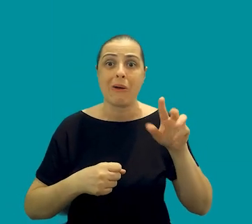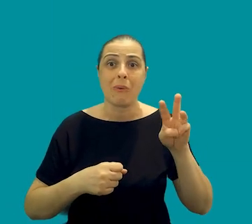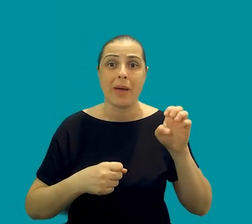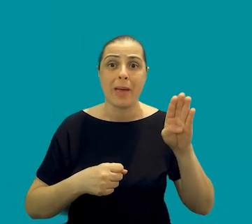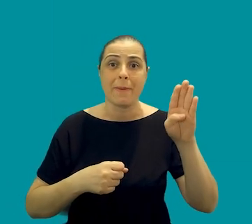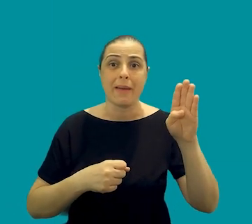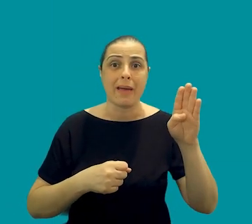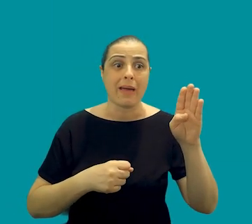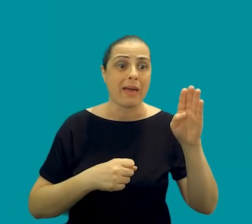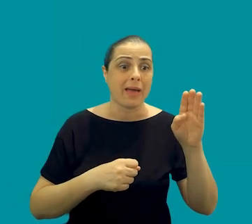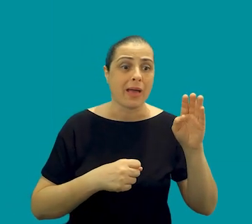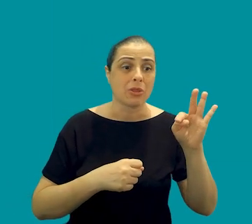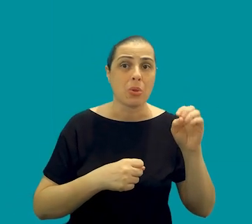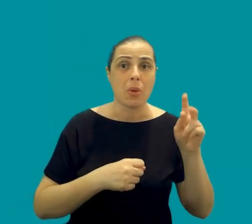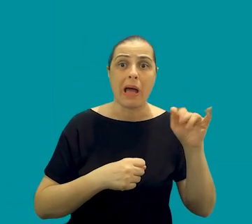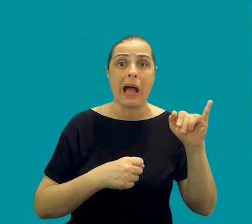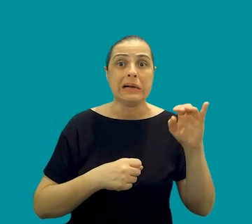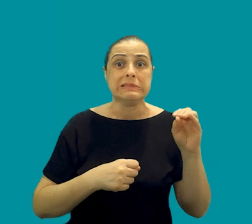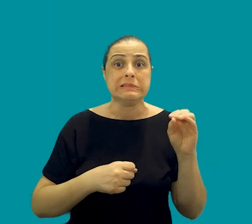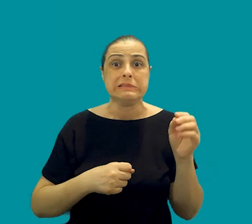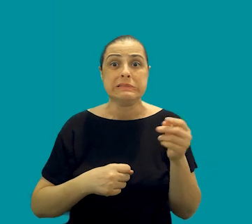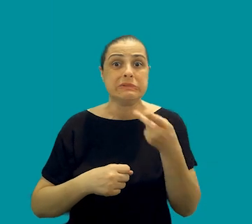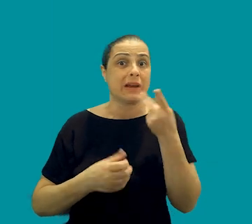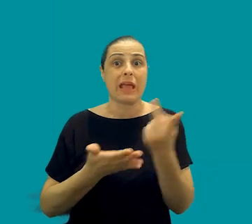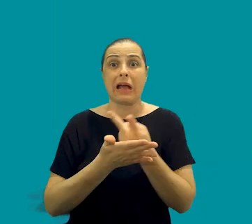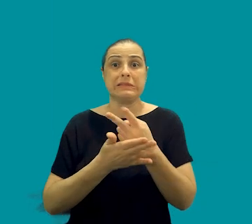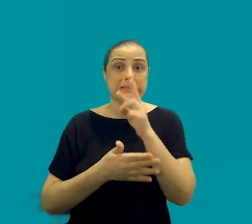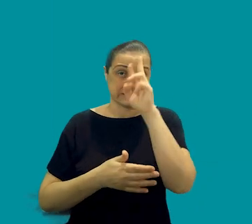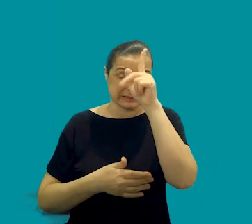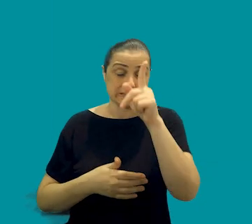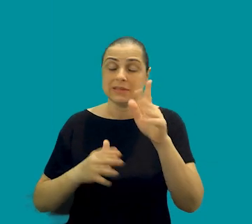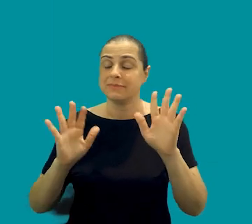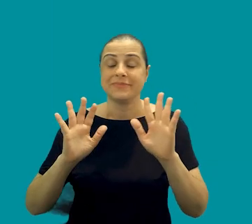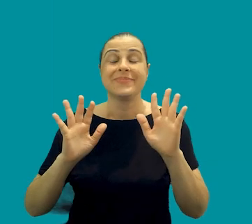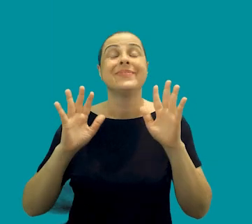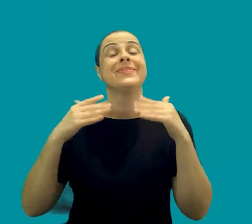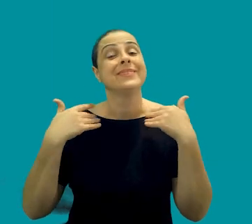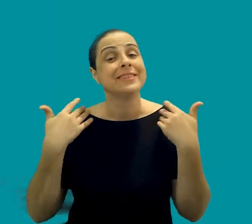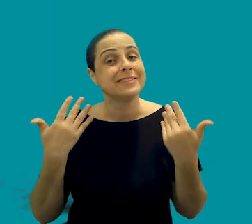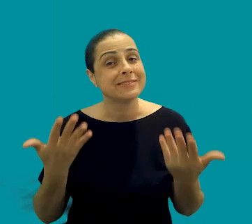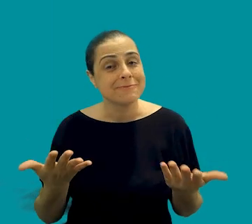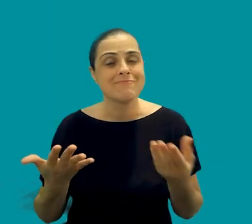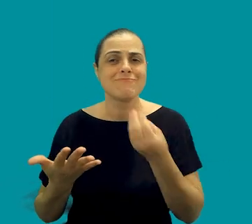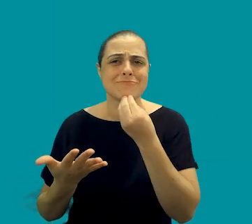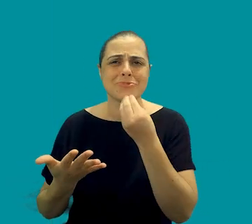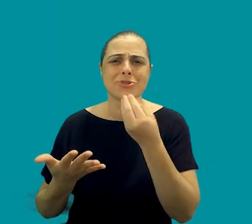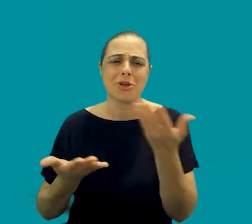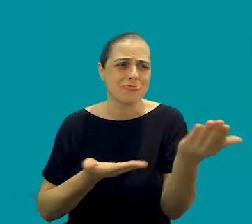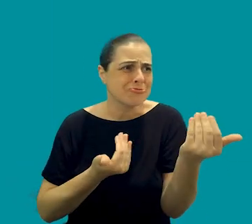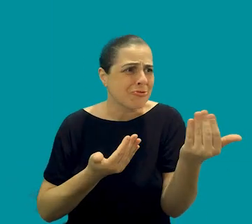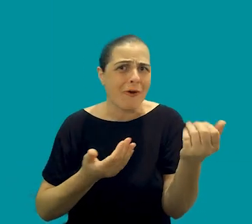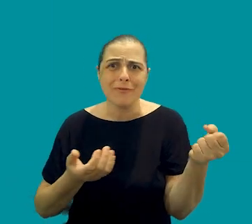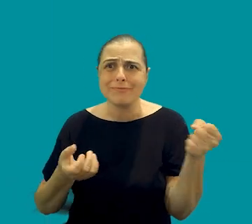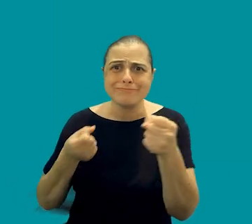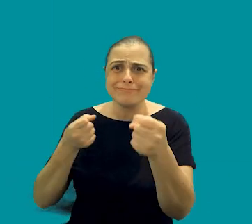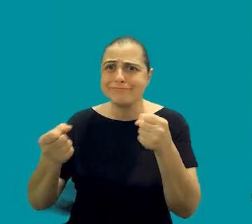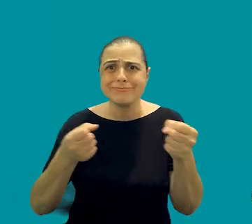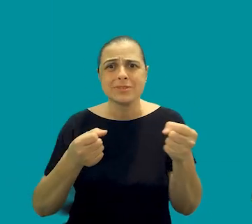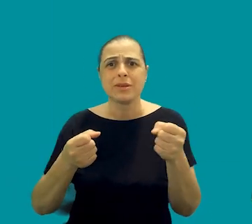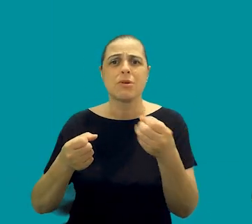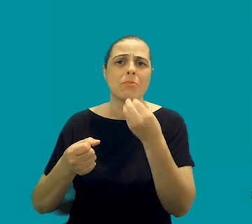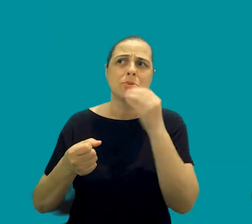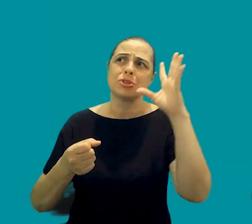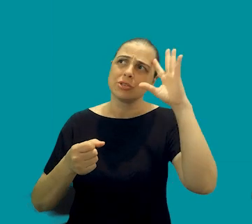falei errado aqui, a gente teria a questão dos aprendizes para os acolhidos já resolvidos. Se a gente tivesse um